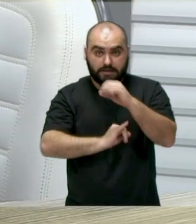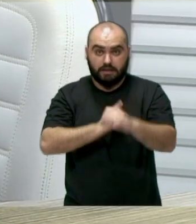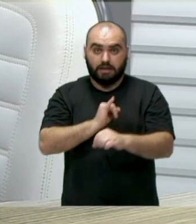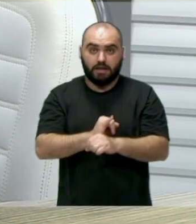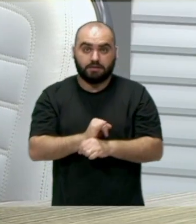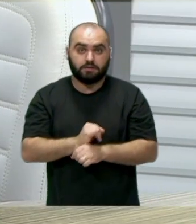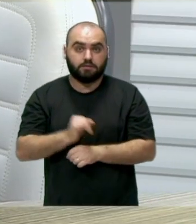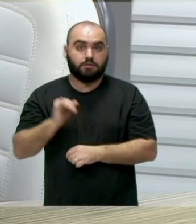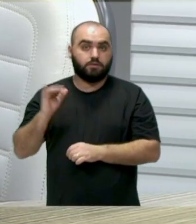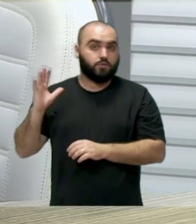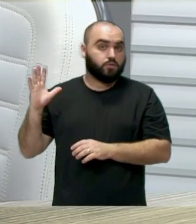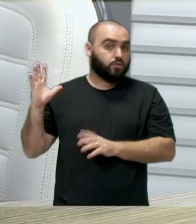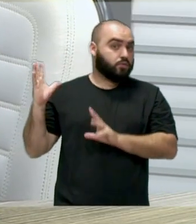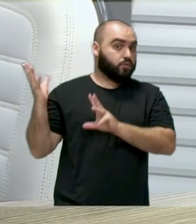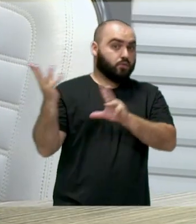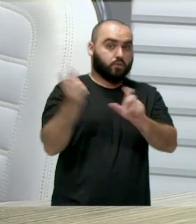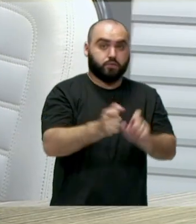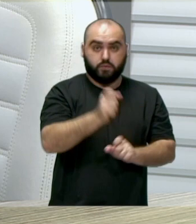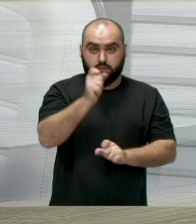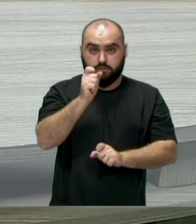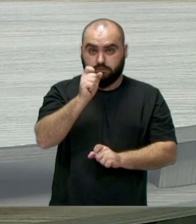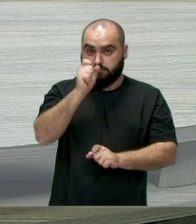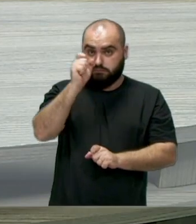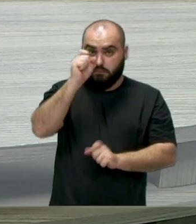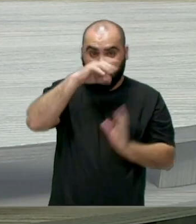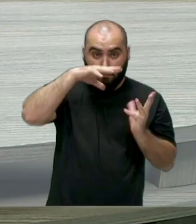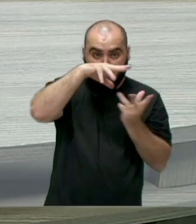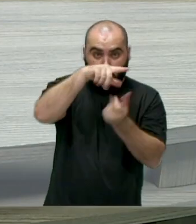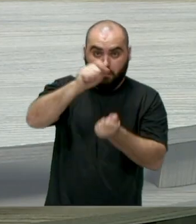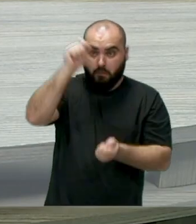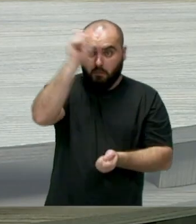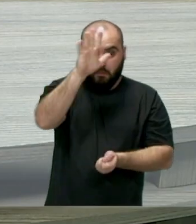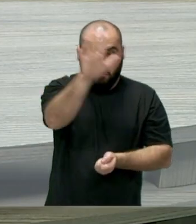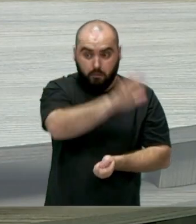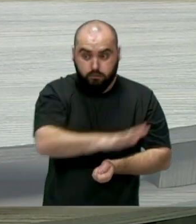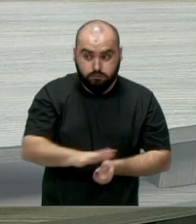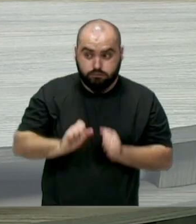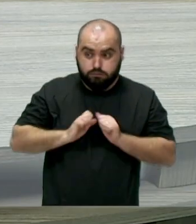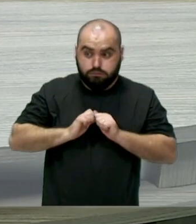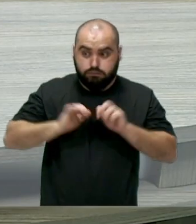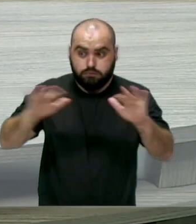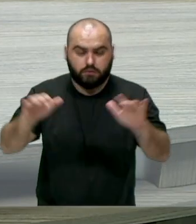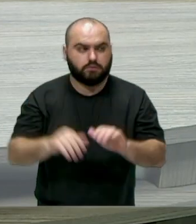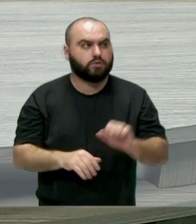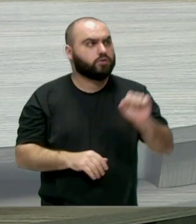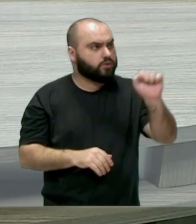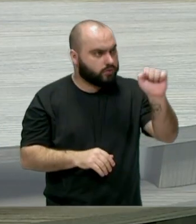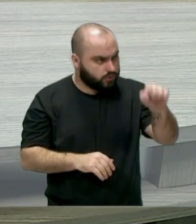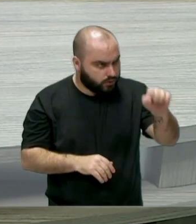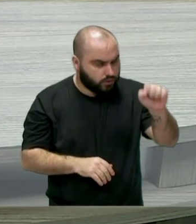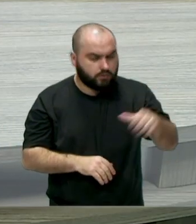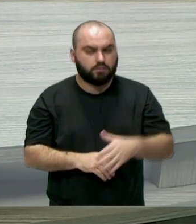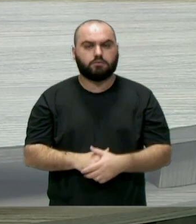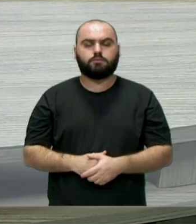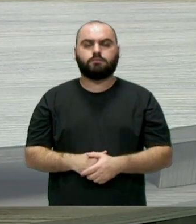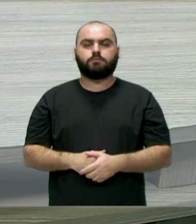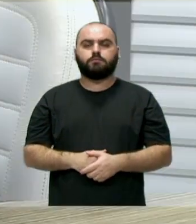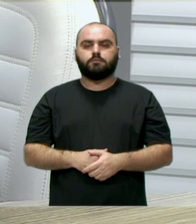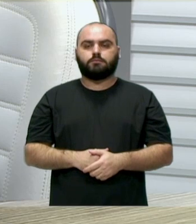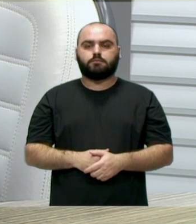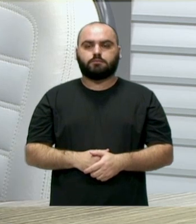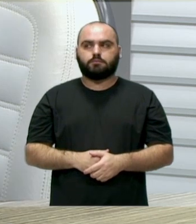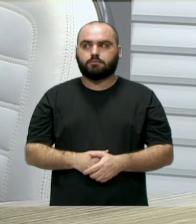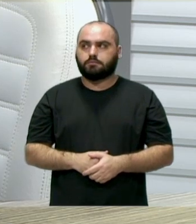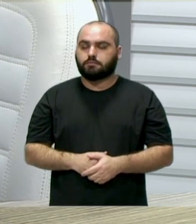ela atinge, praticamente, se precisar, atinge o mundo inteiro. Ela é Então, avassaladora. e é